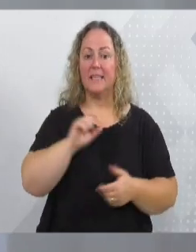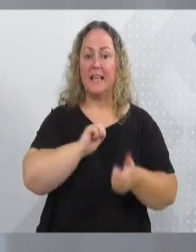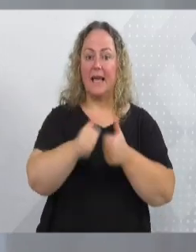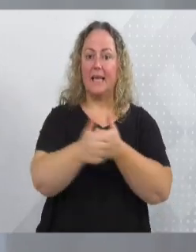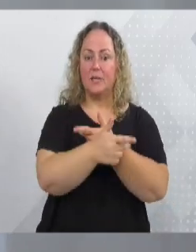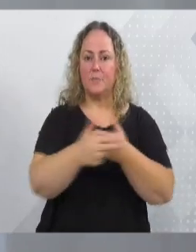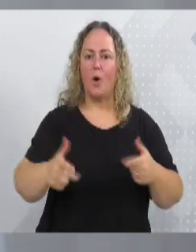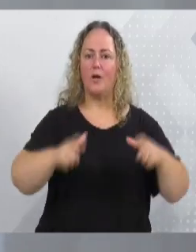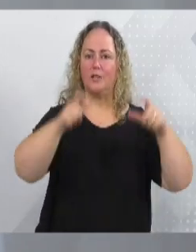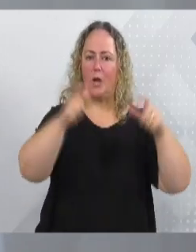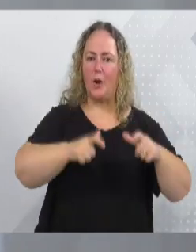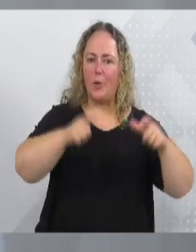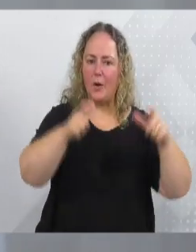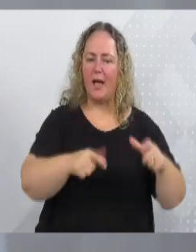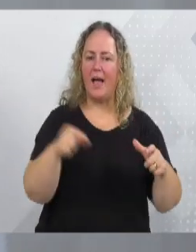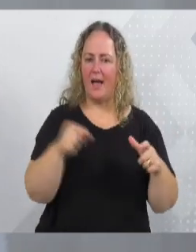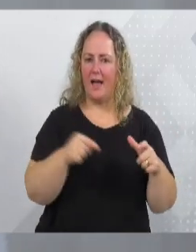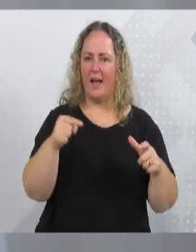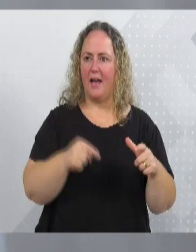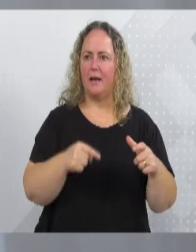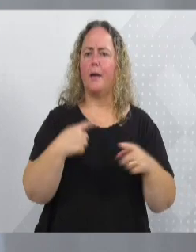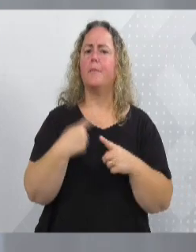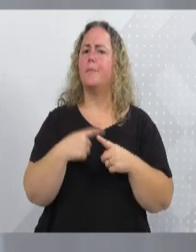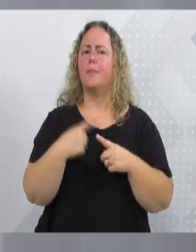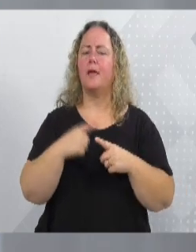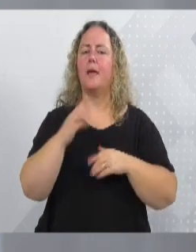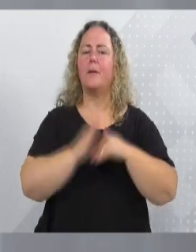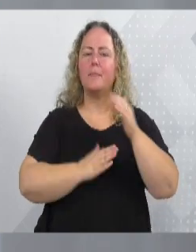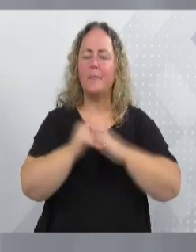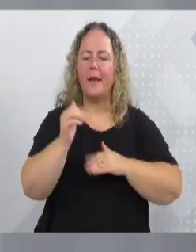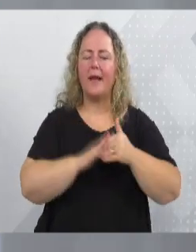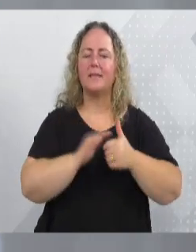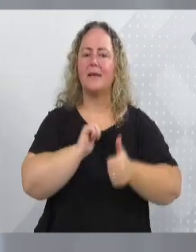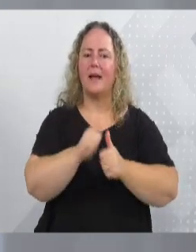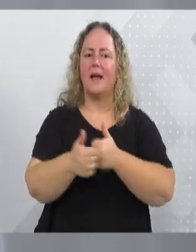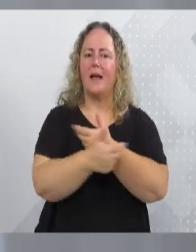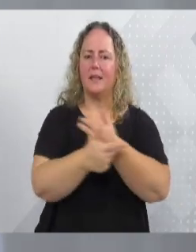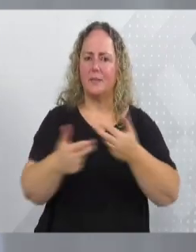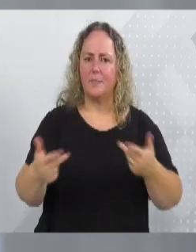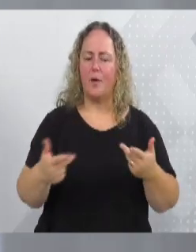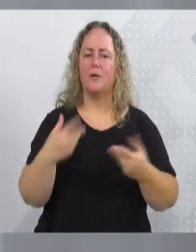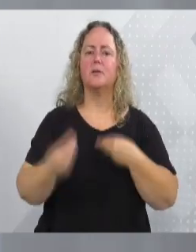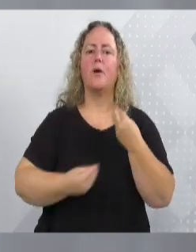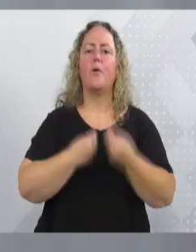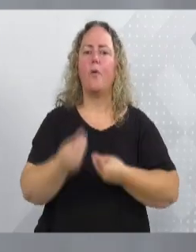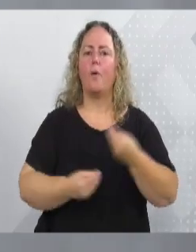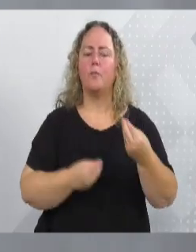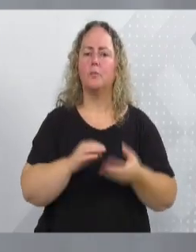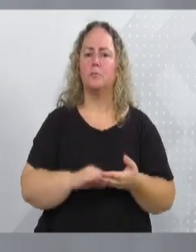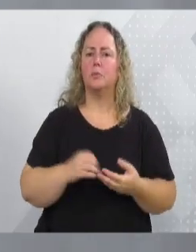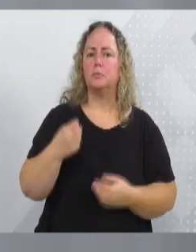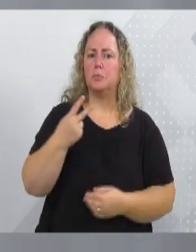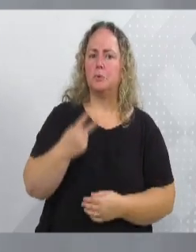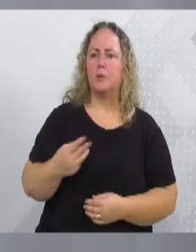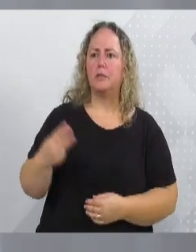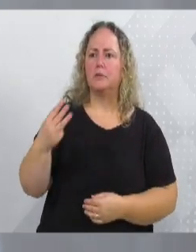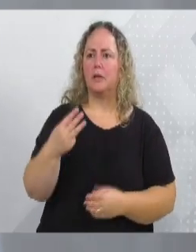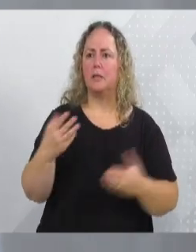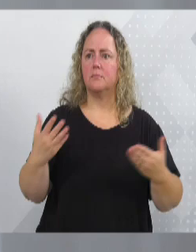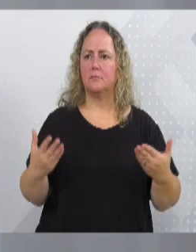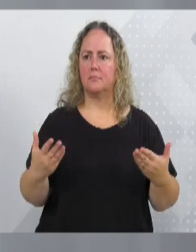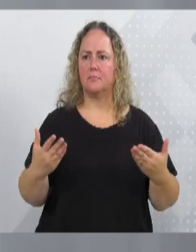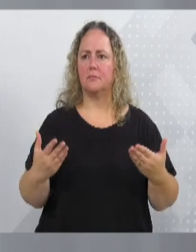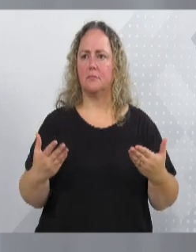clube, foram criadas para praticar o esporte, levando 2, 3 armas, ele vai ter que